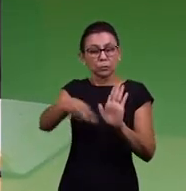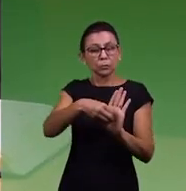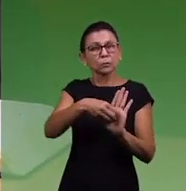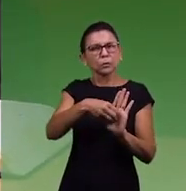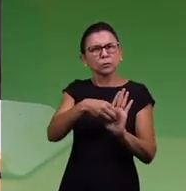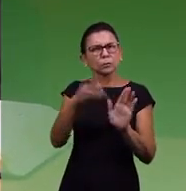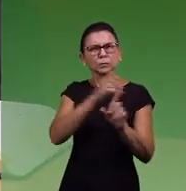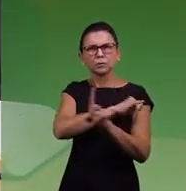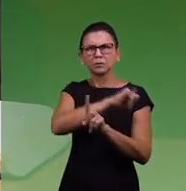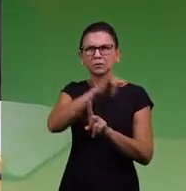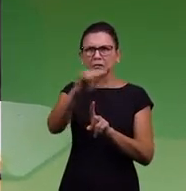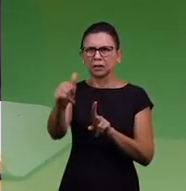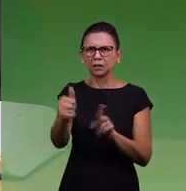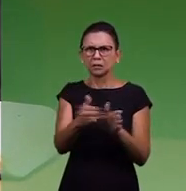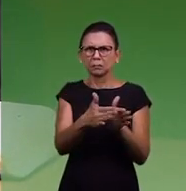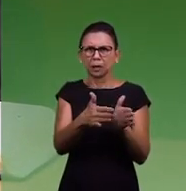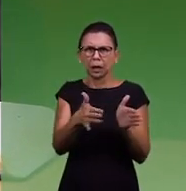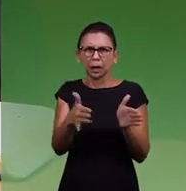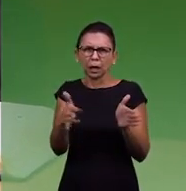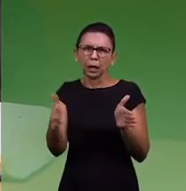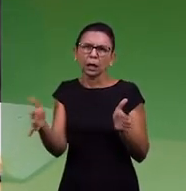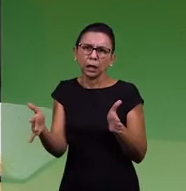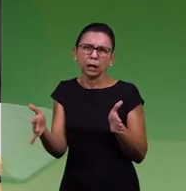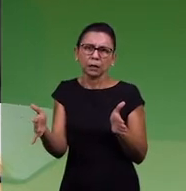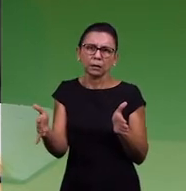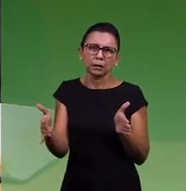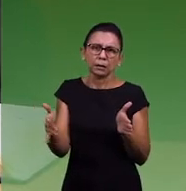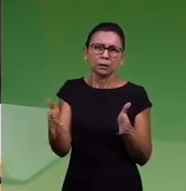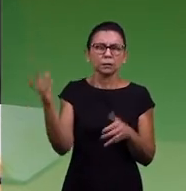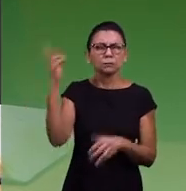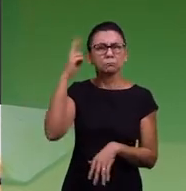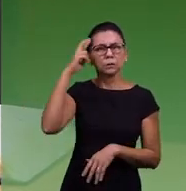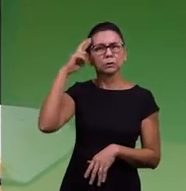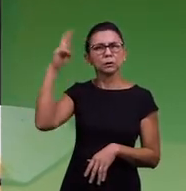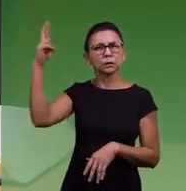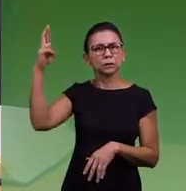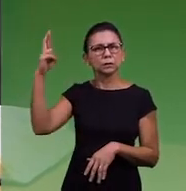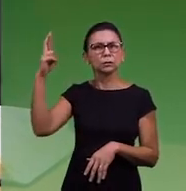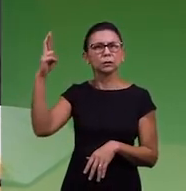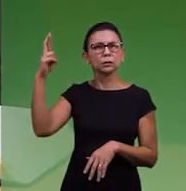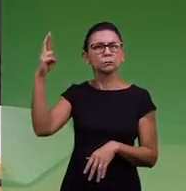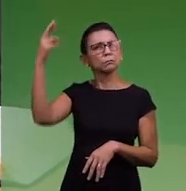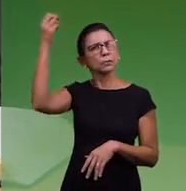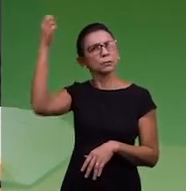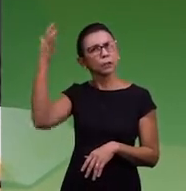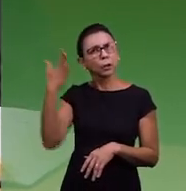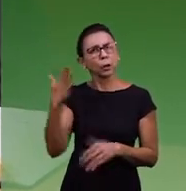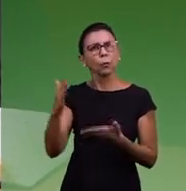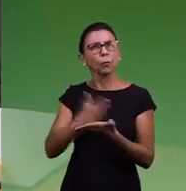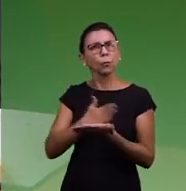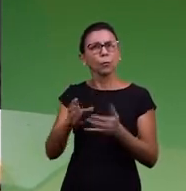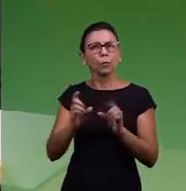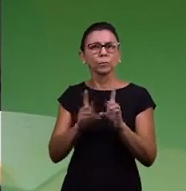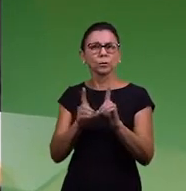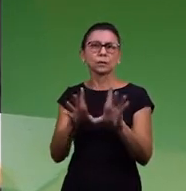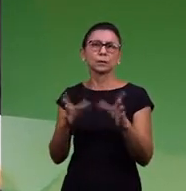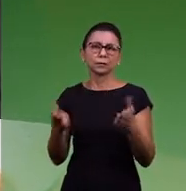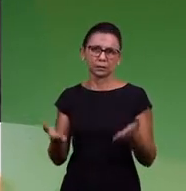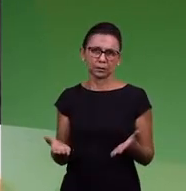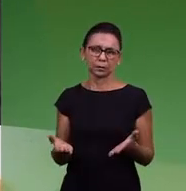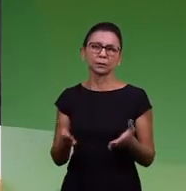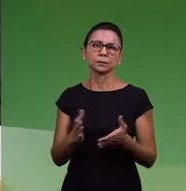profético muito profundo, muito extenso, o Senhor nos permitiu alcançar algumas doutrinas ou descobrir